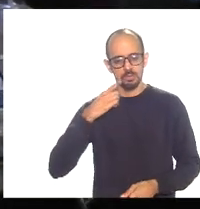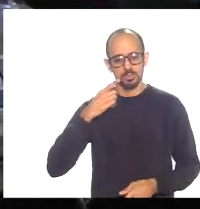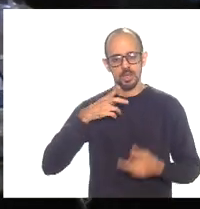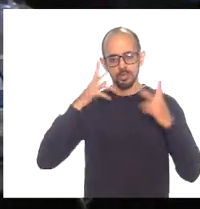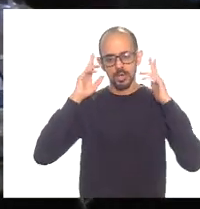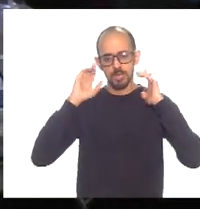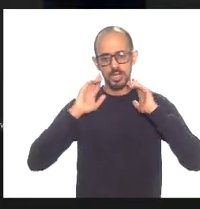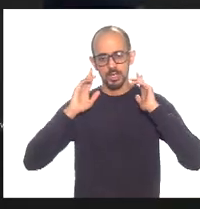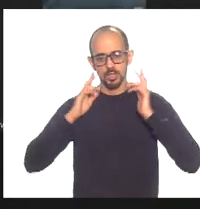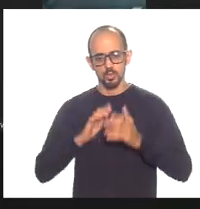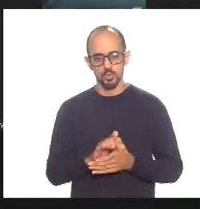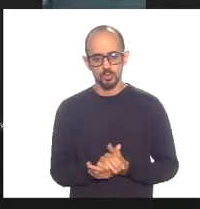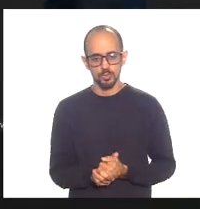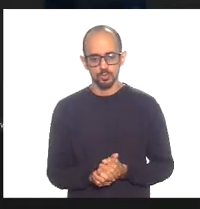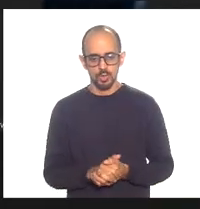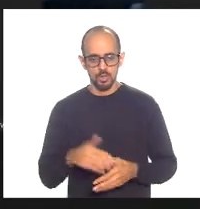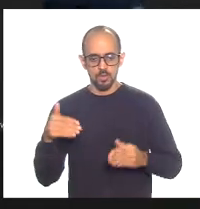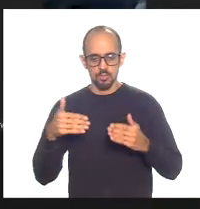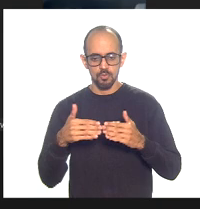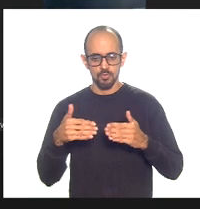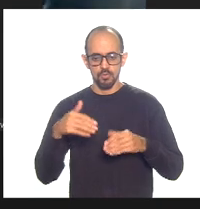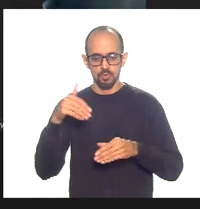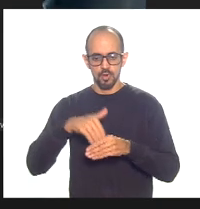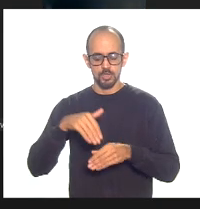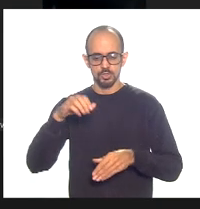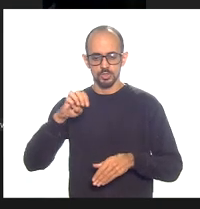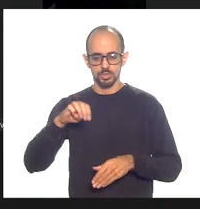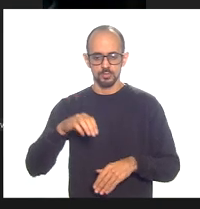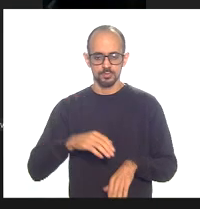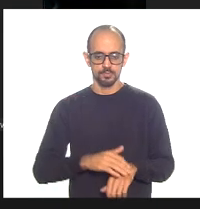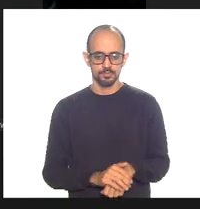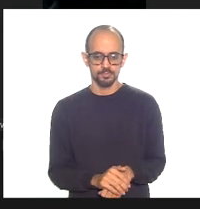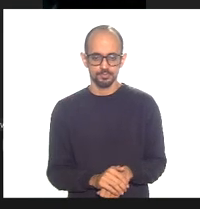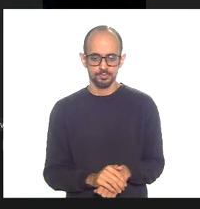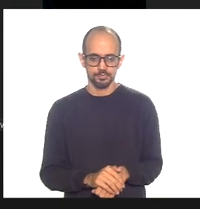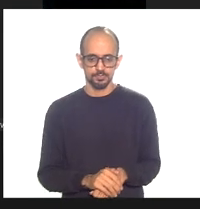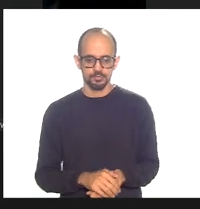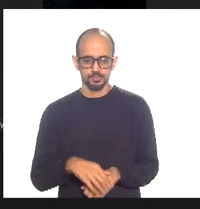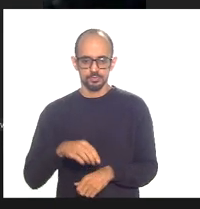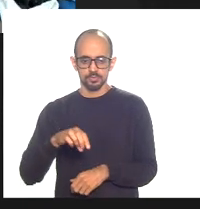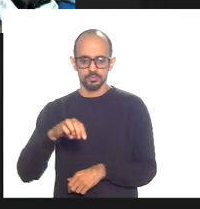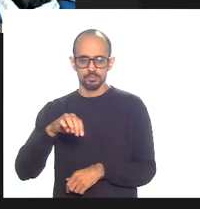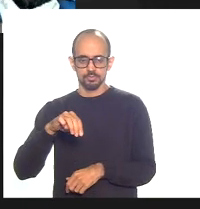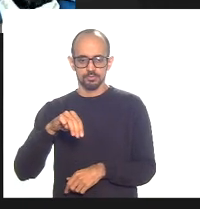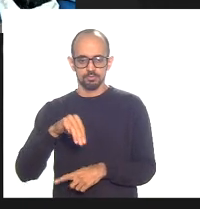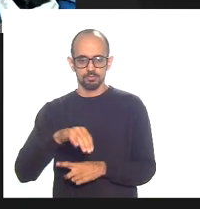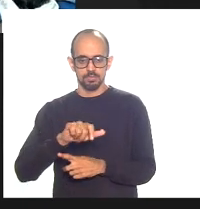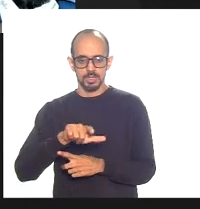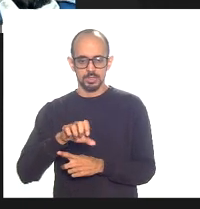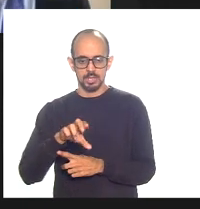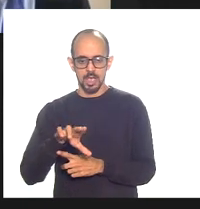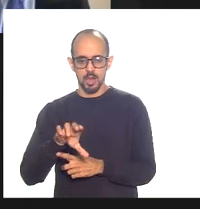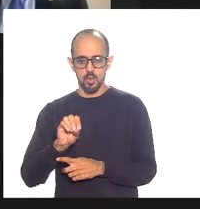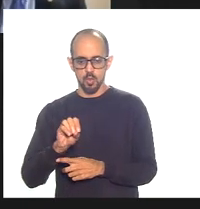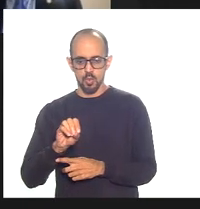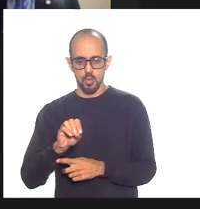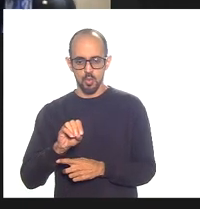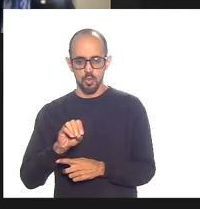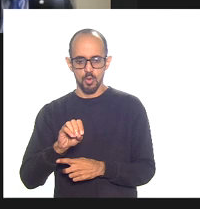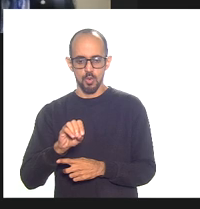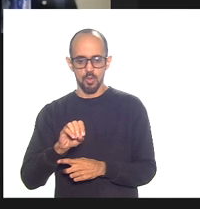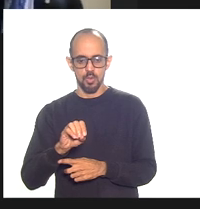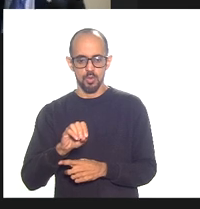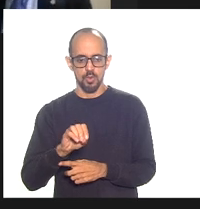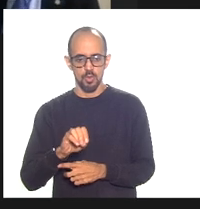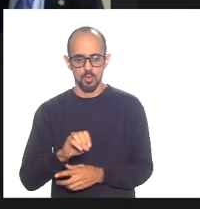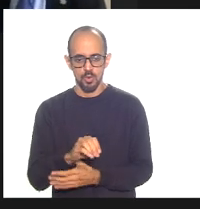Cabeleireiro. Favorável. Deputado Marcelo do Seu Dino. Deputado Marcelo do Seu